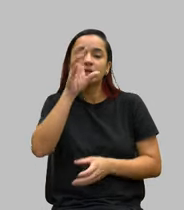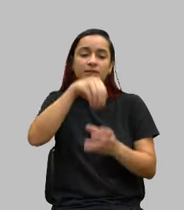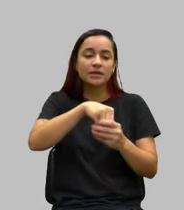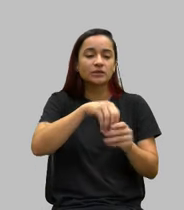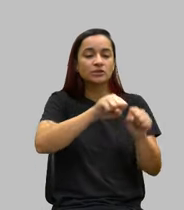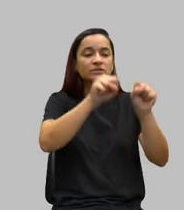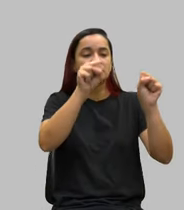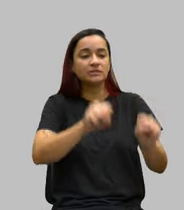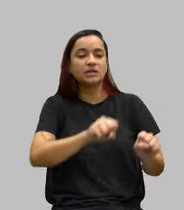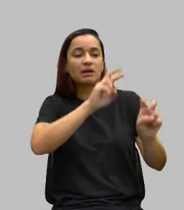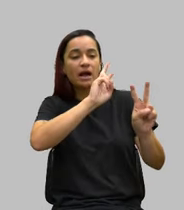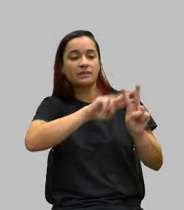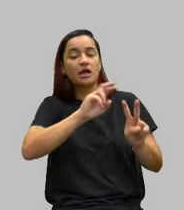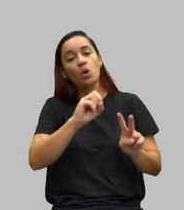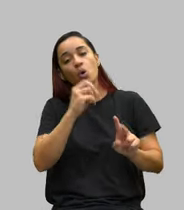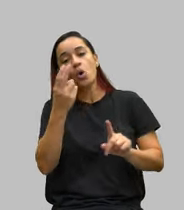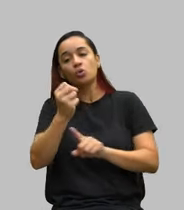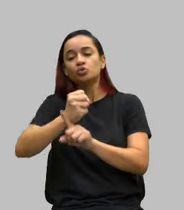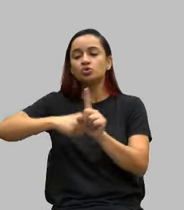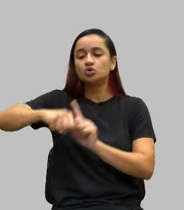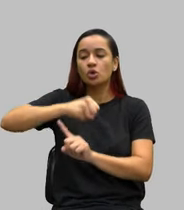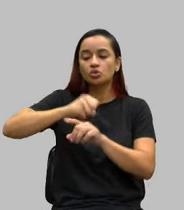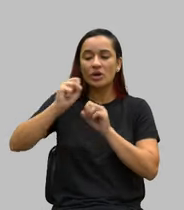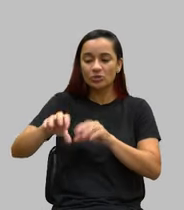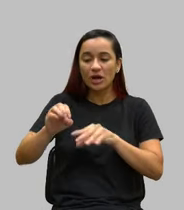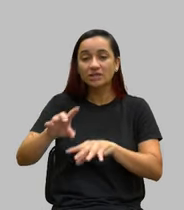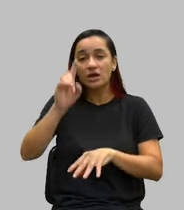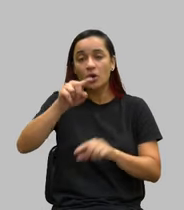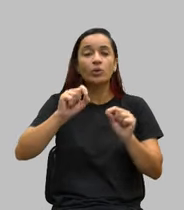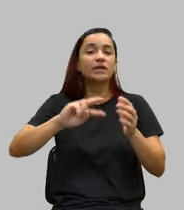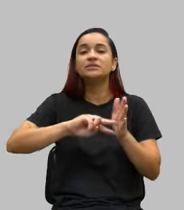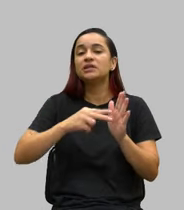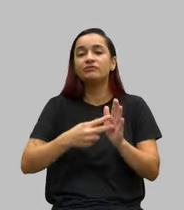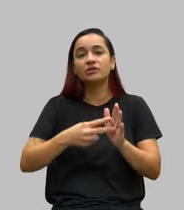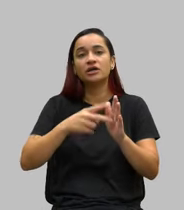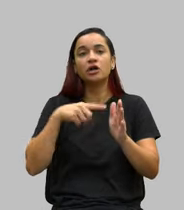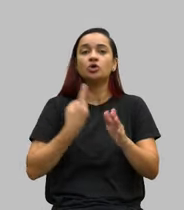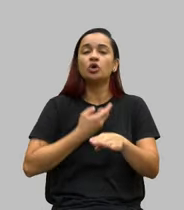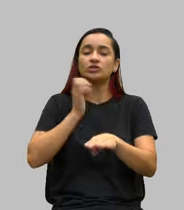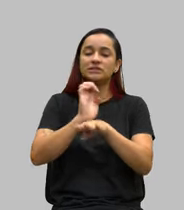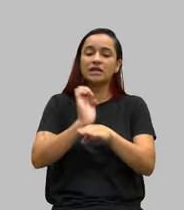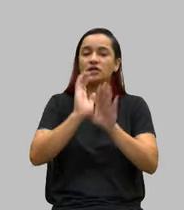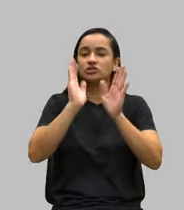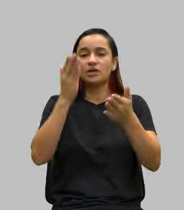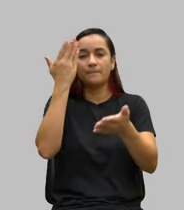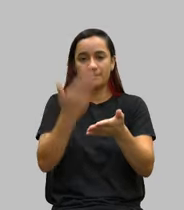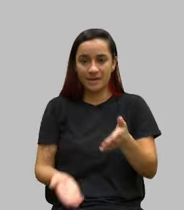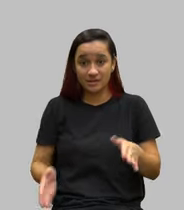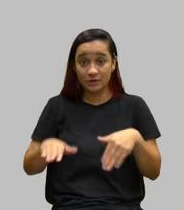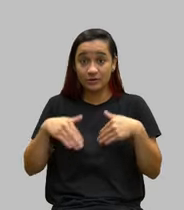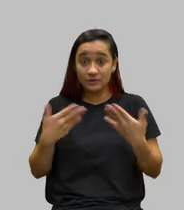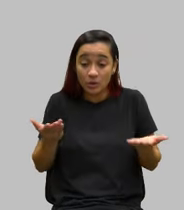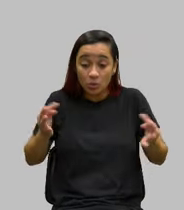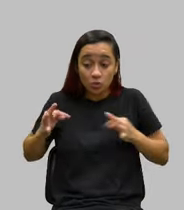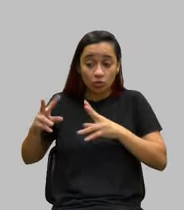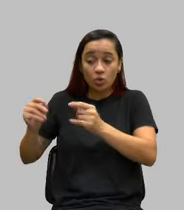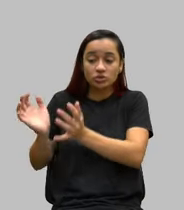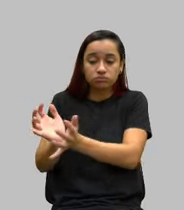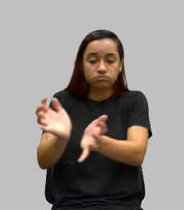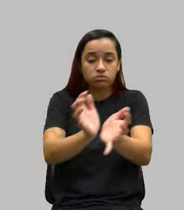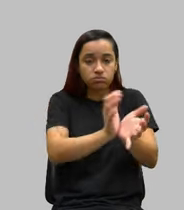socioeducativo é sinal que o estado já perdeu Então acho que de todas as subsecretarias que nós temos a mais importante nesse foco é a de